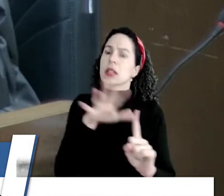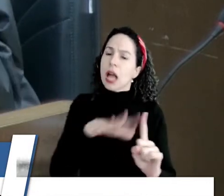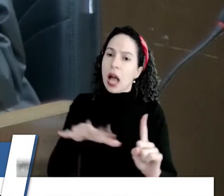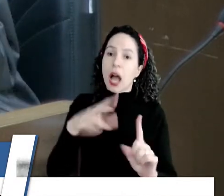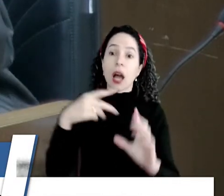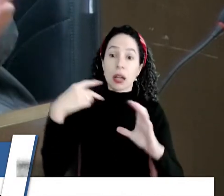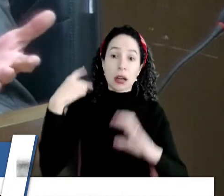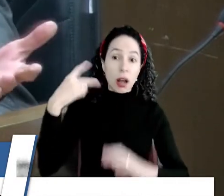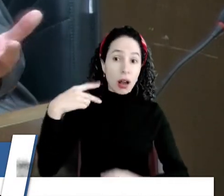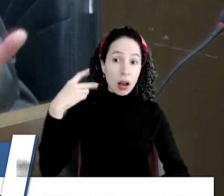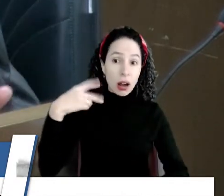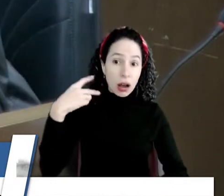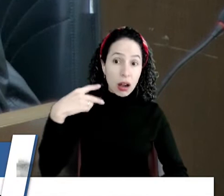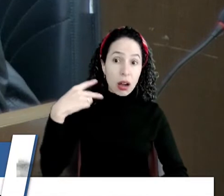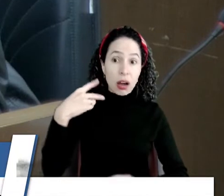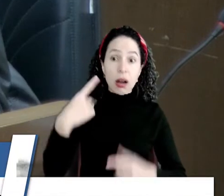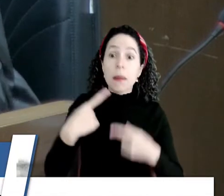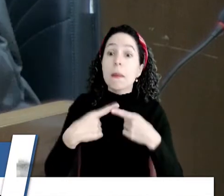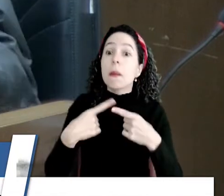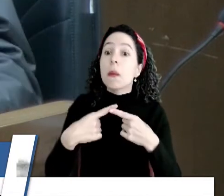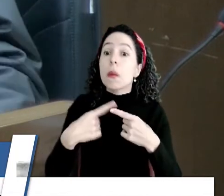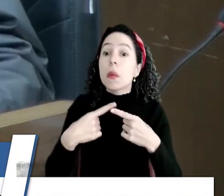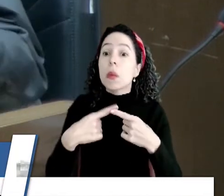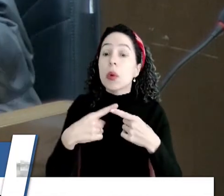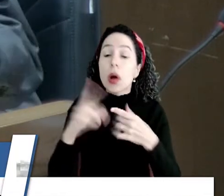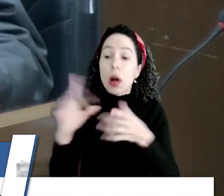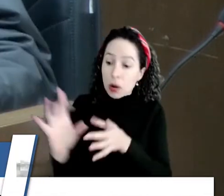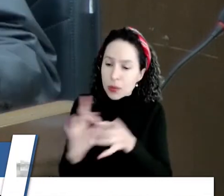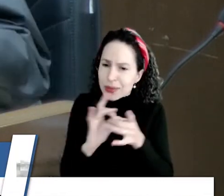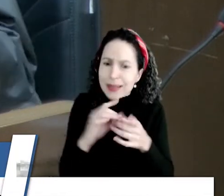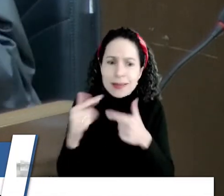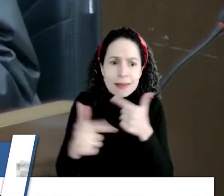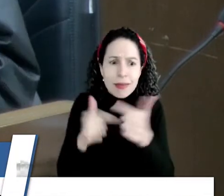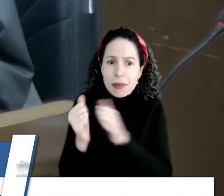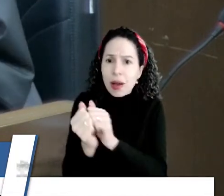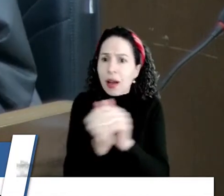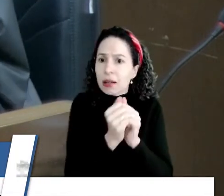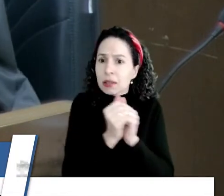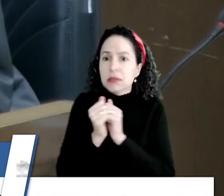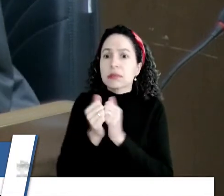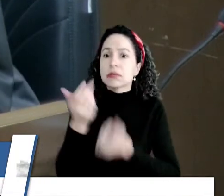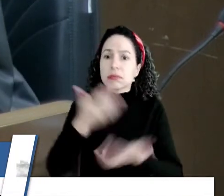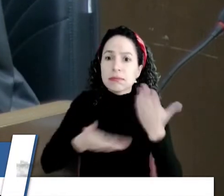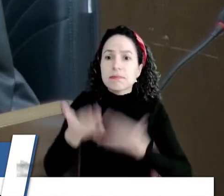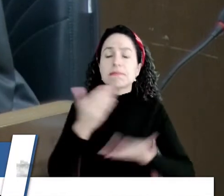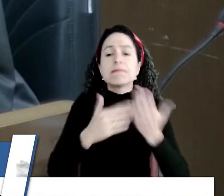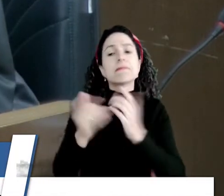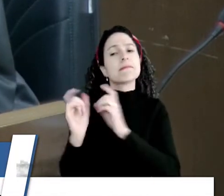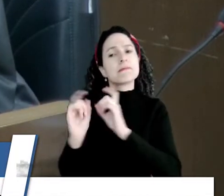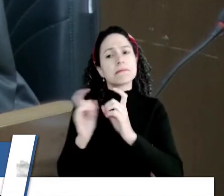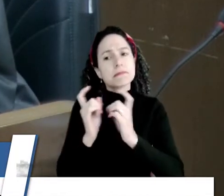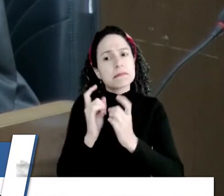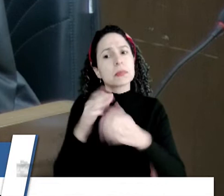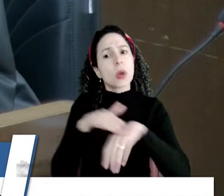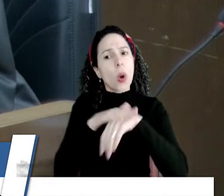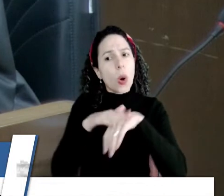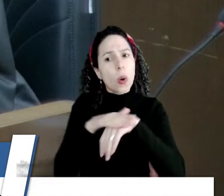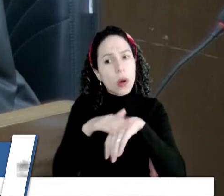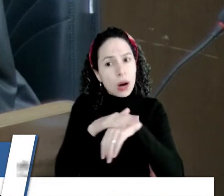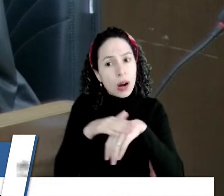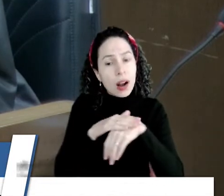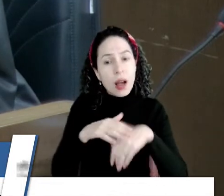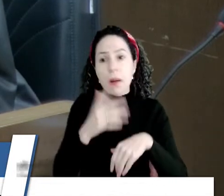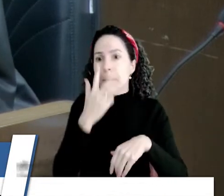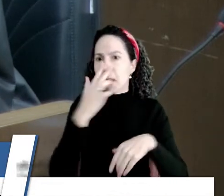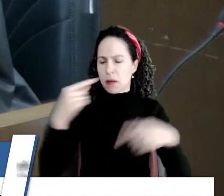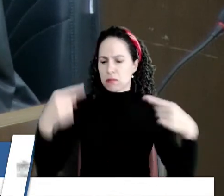que não se une? Vamos trabalhar junto, vamos reunir, vamos conversar, vamos... aí vira uma rivalidade. É impressionante